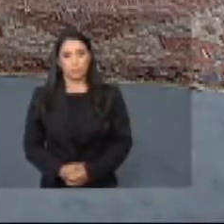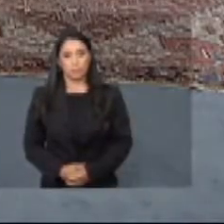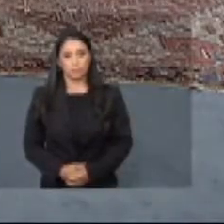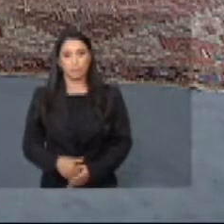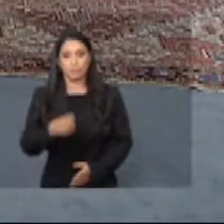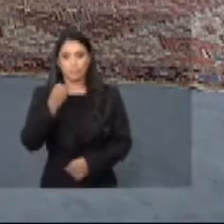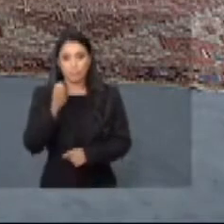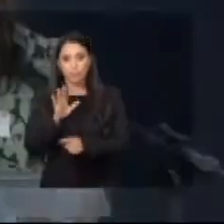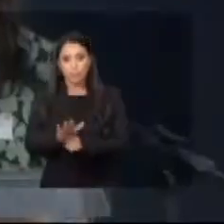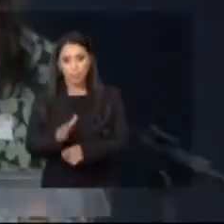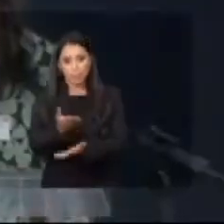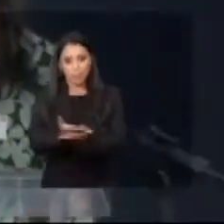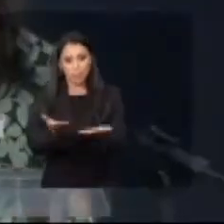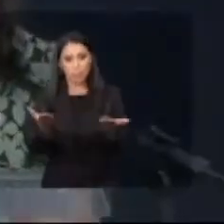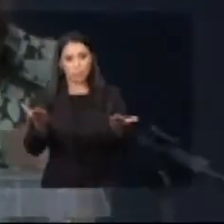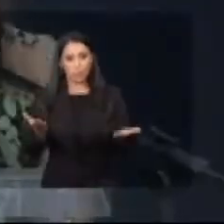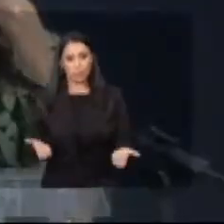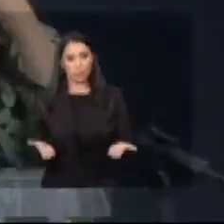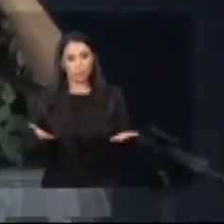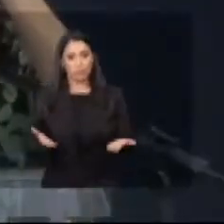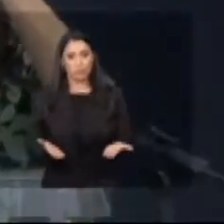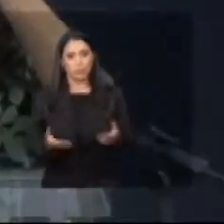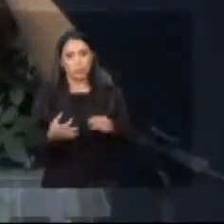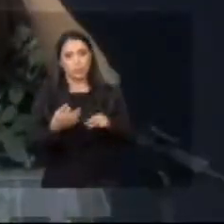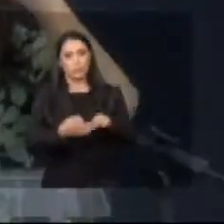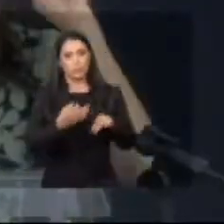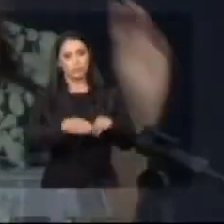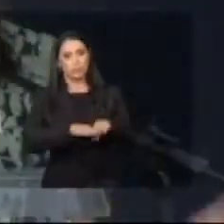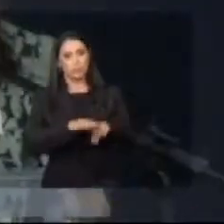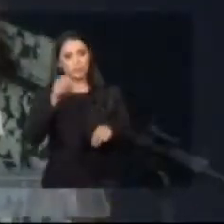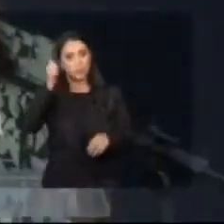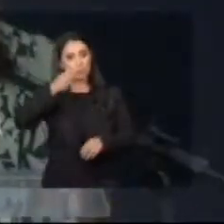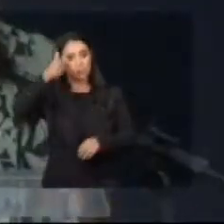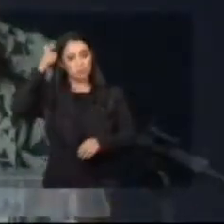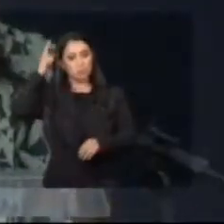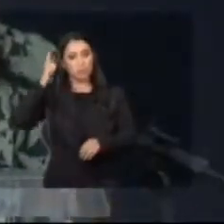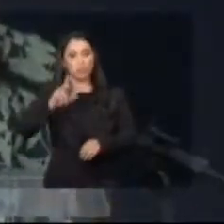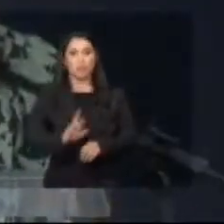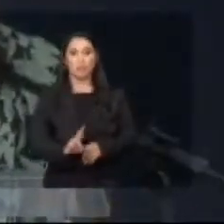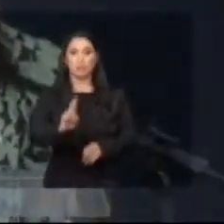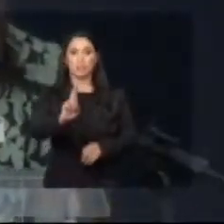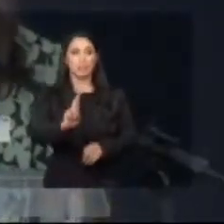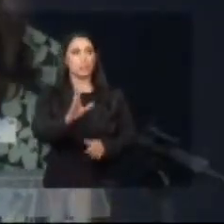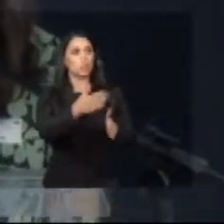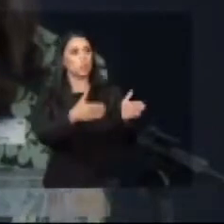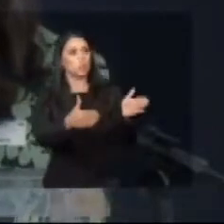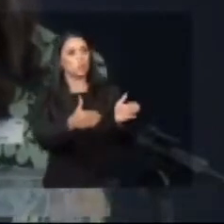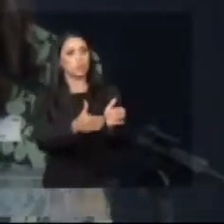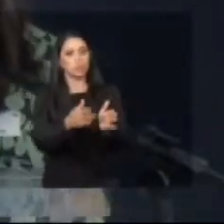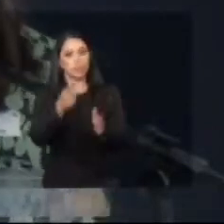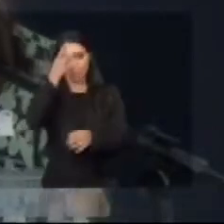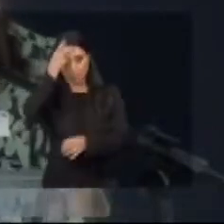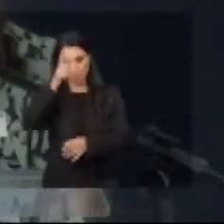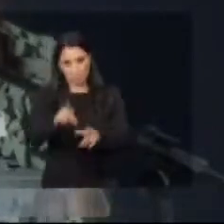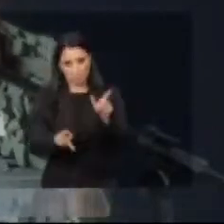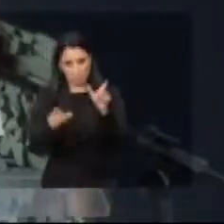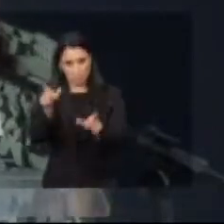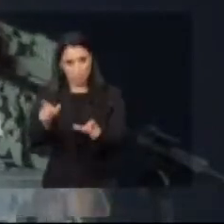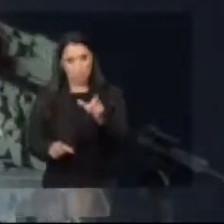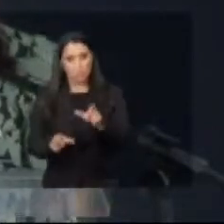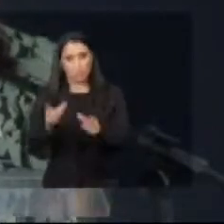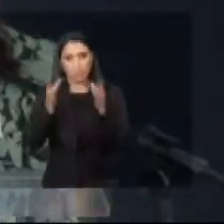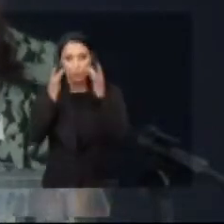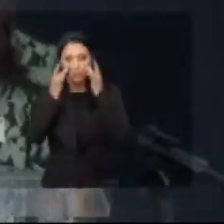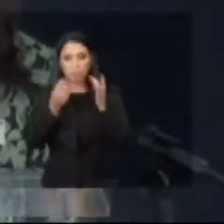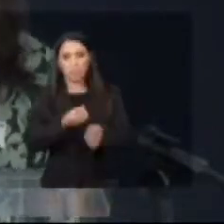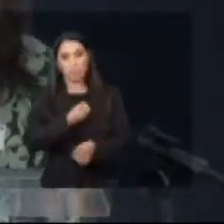Boa tarde a todas a todos Excelentíssimo Senhor Ministro Alexandre de Moraes em nome de quem cumprimento todas as pessoas presentes especialmente